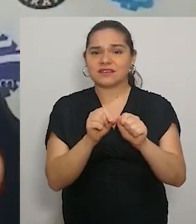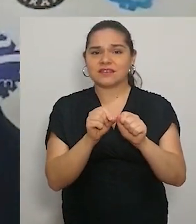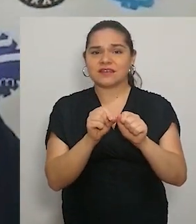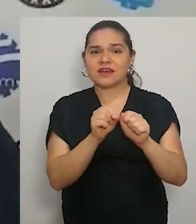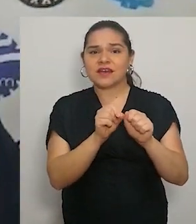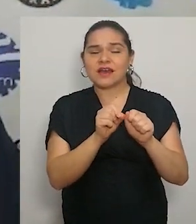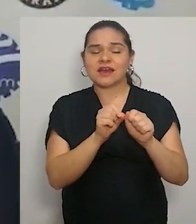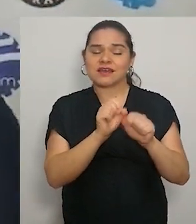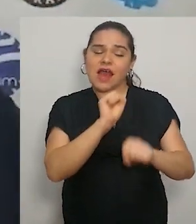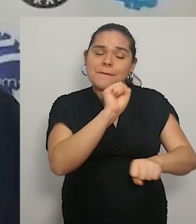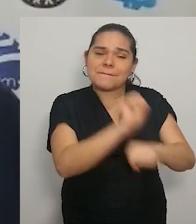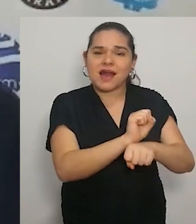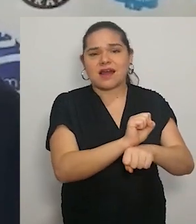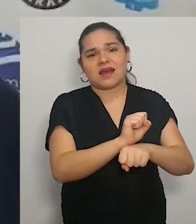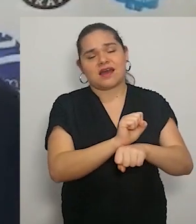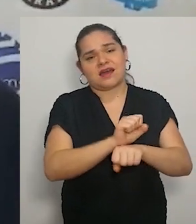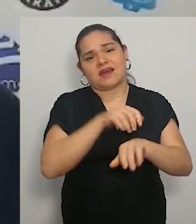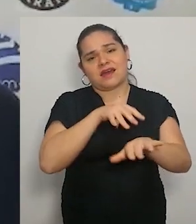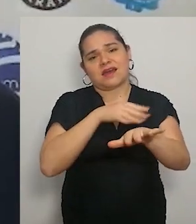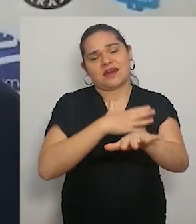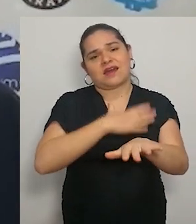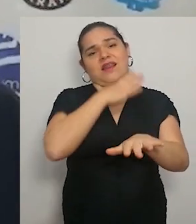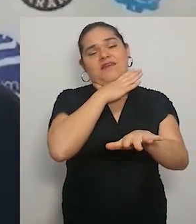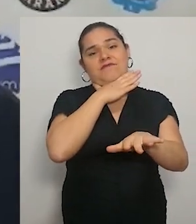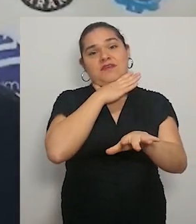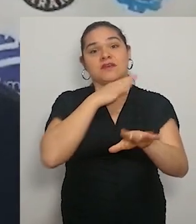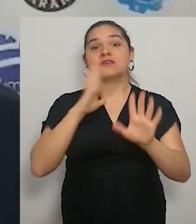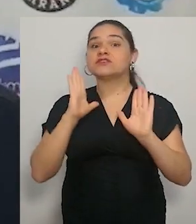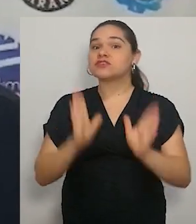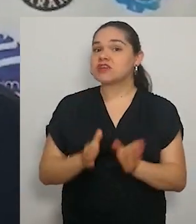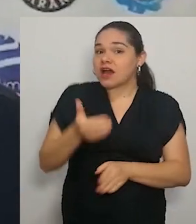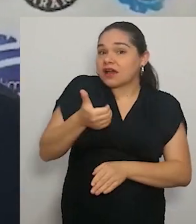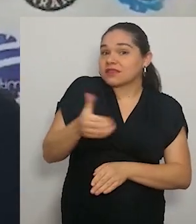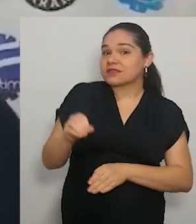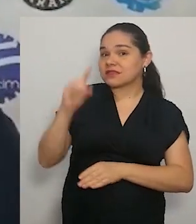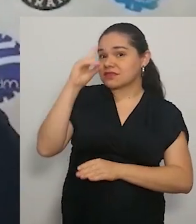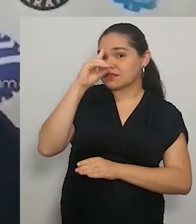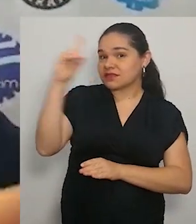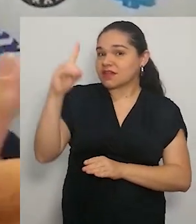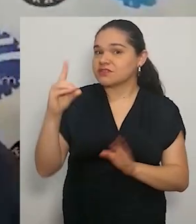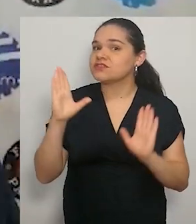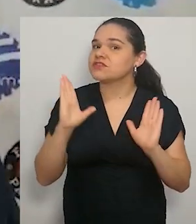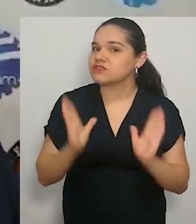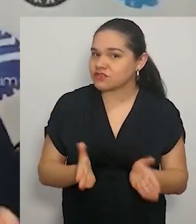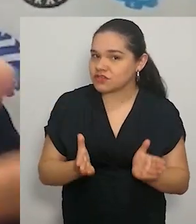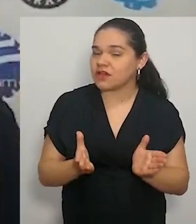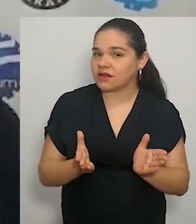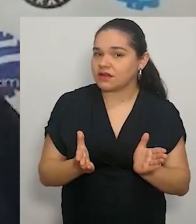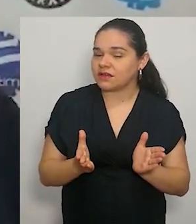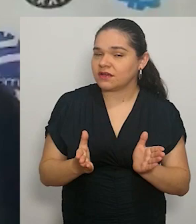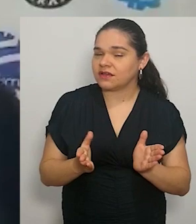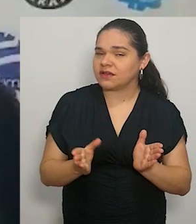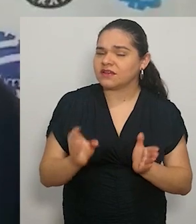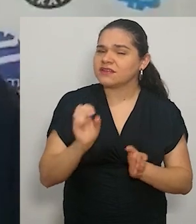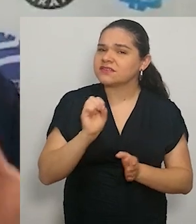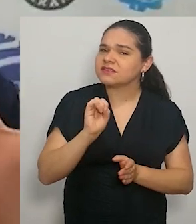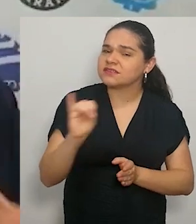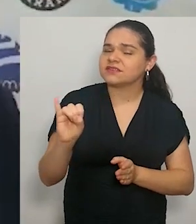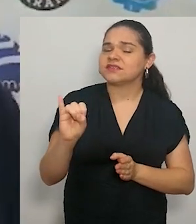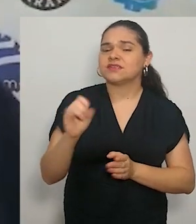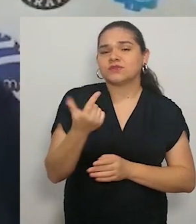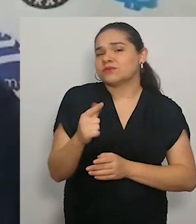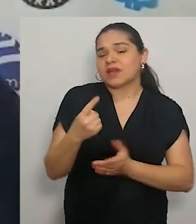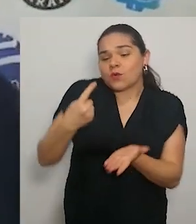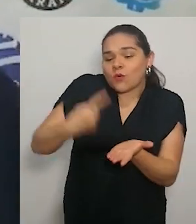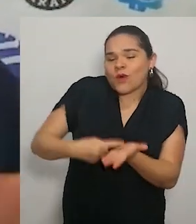do movimento que hoje estamos no 15º dia é sem ter um acordo